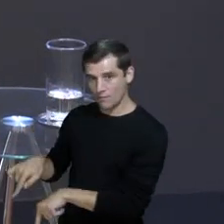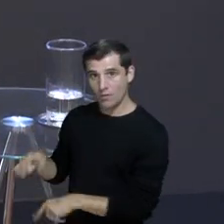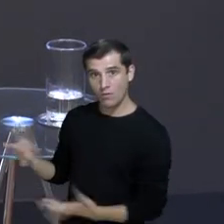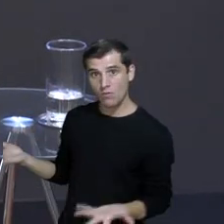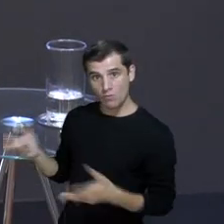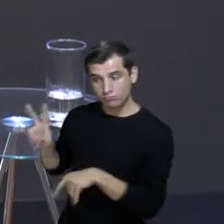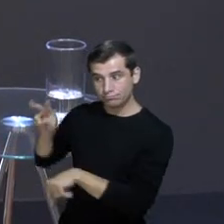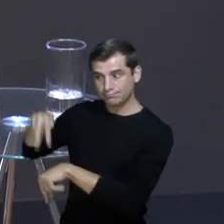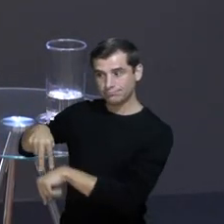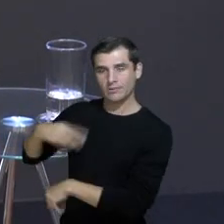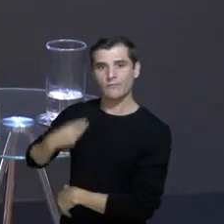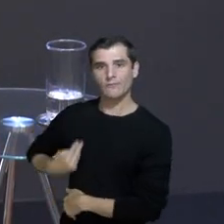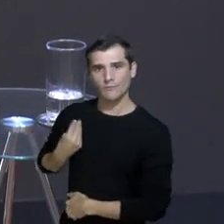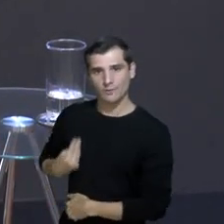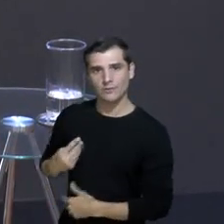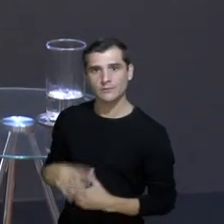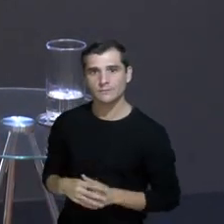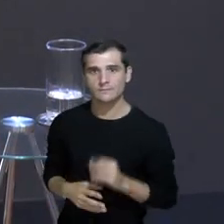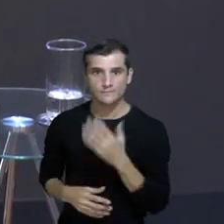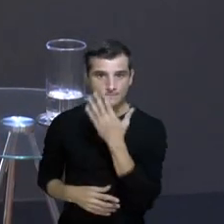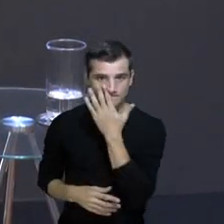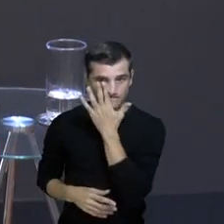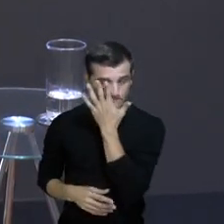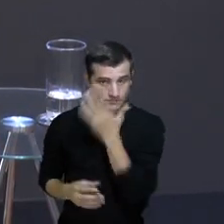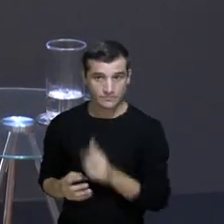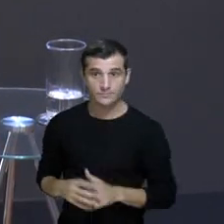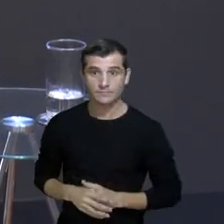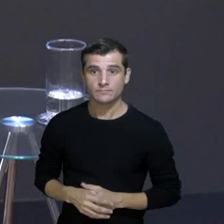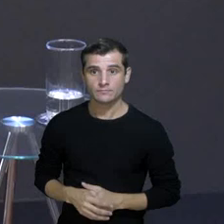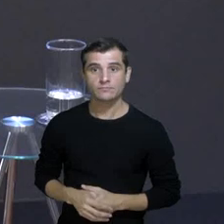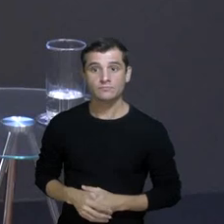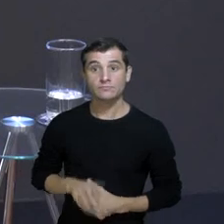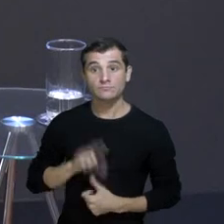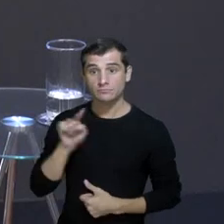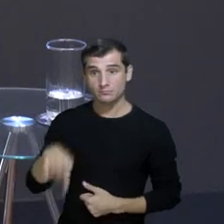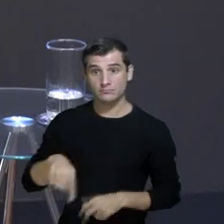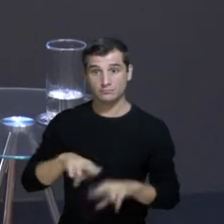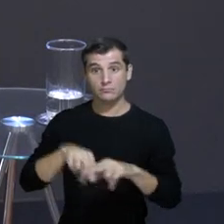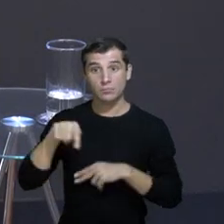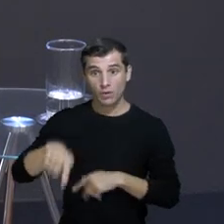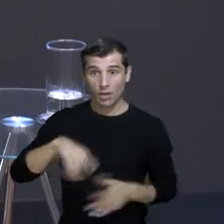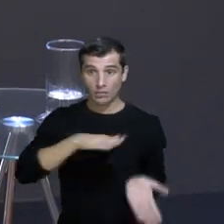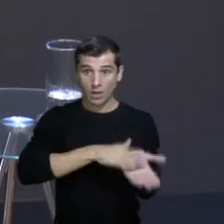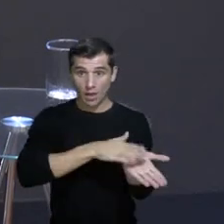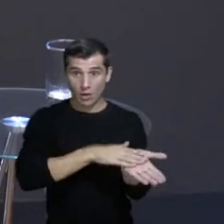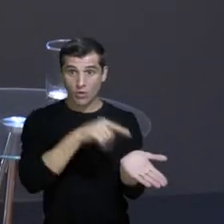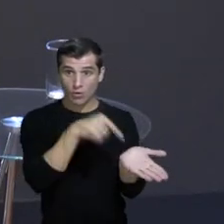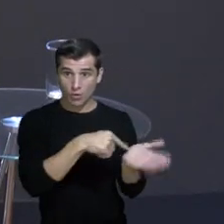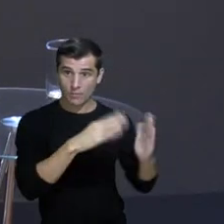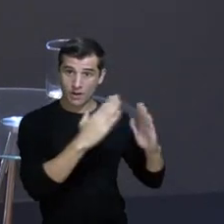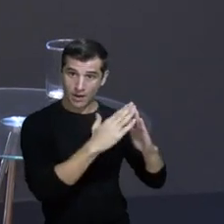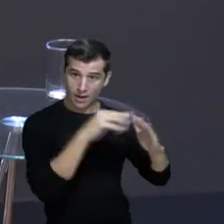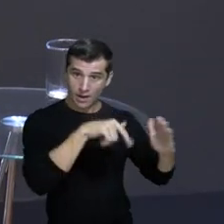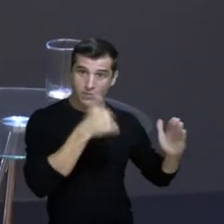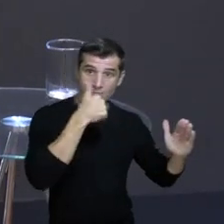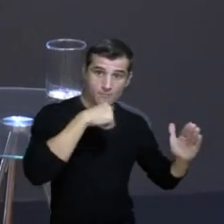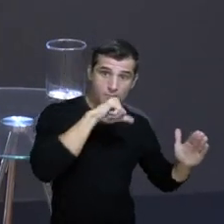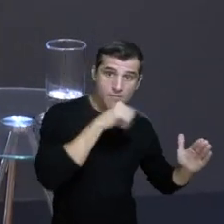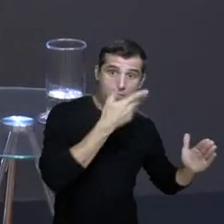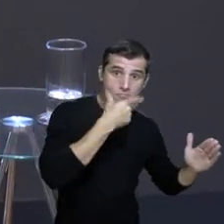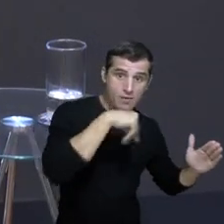vocês eu falo com propriedade porque eu vivi essa cobrança dentro de casa já